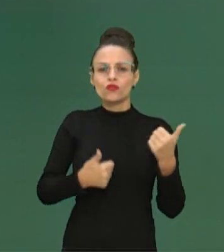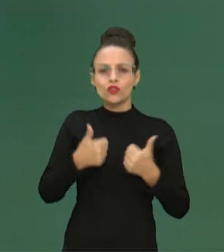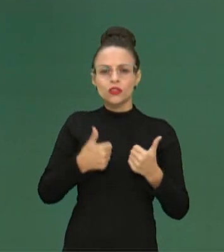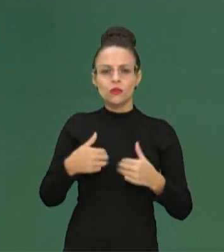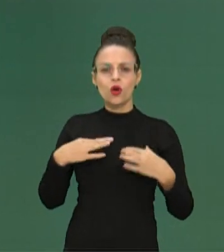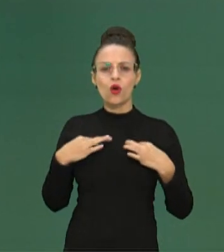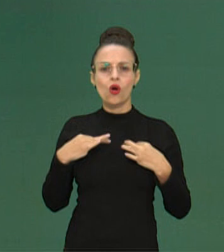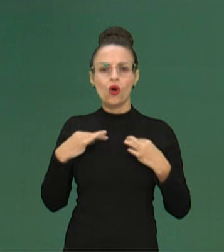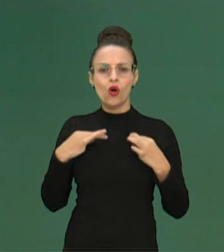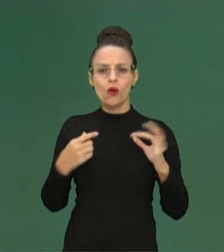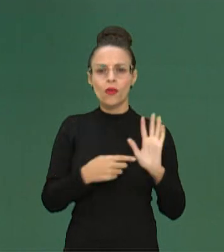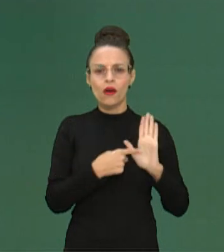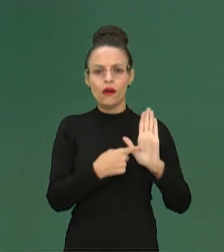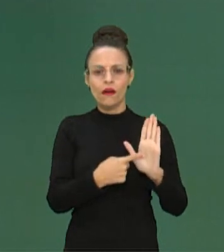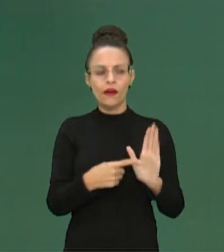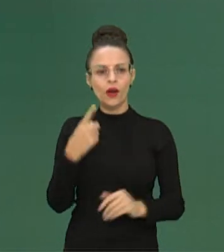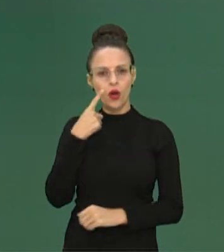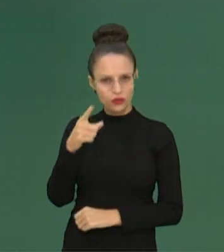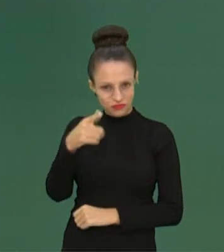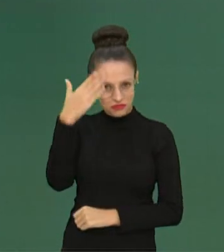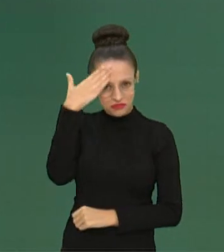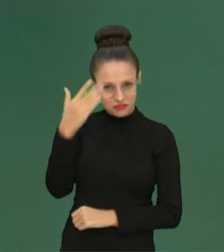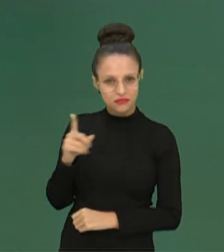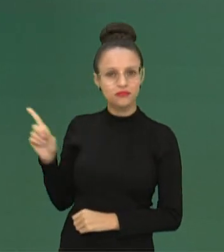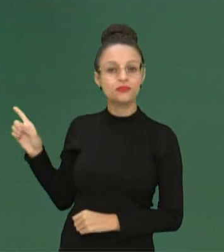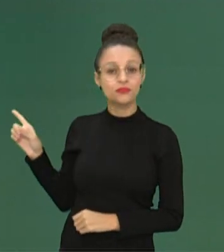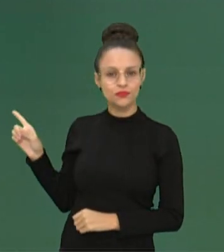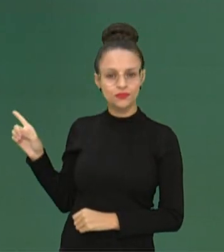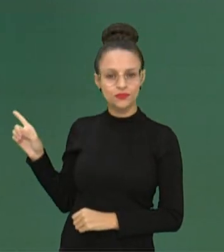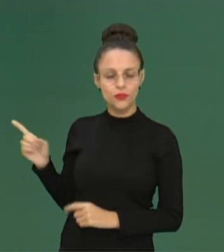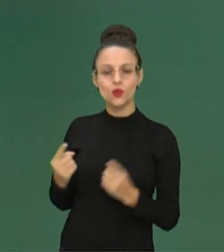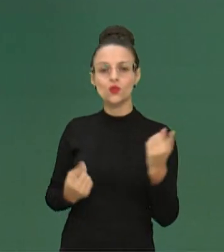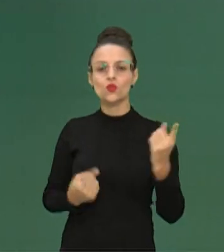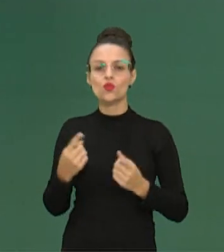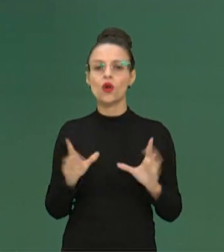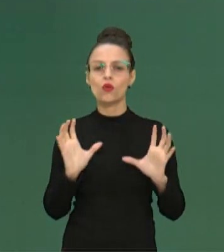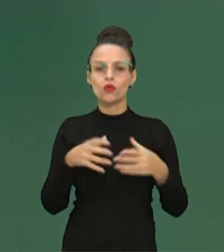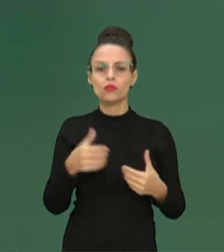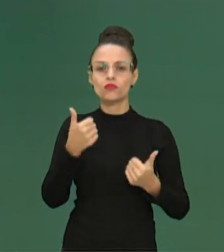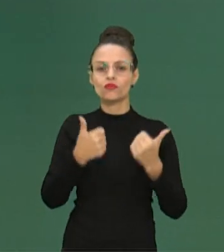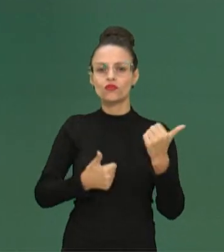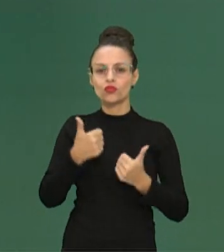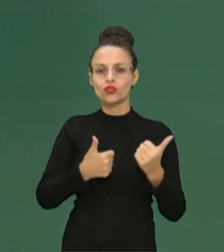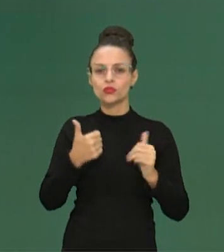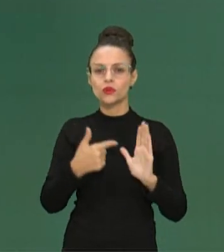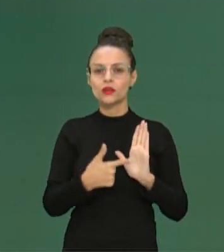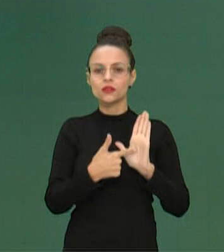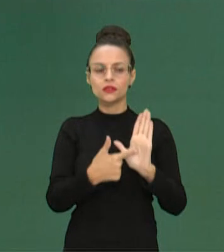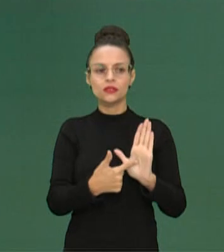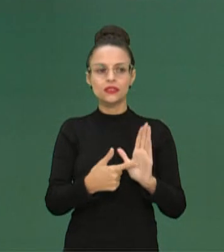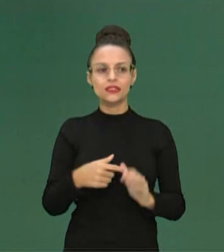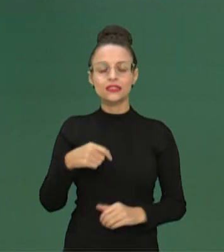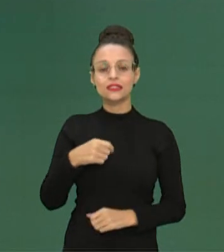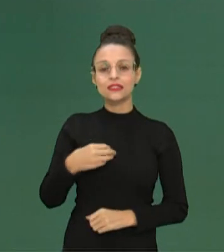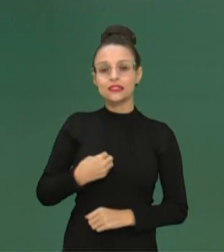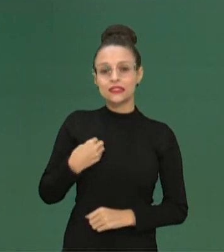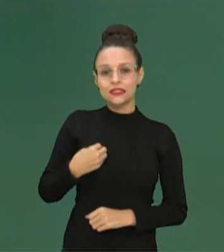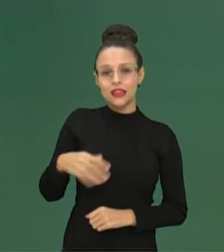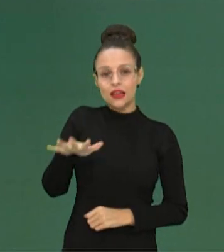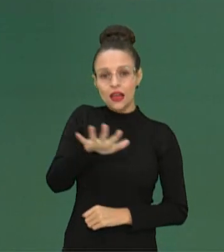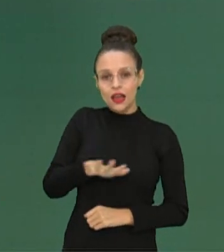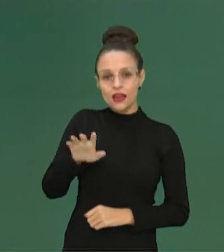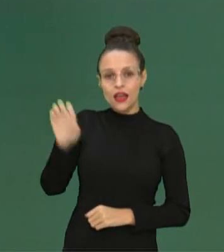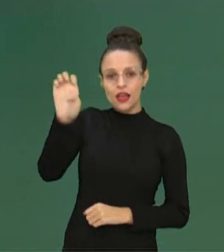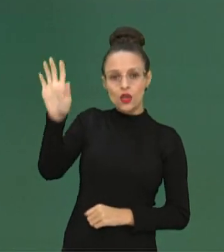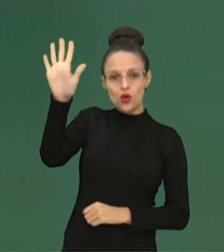camisa? Quero ver se você acertou. Qual time que está numa área da